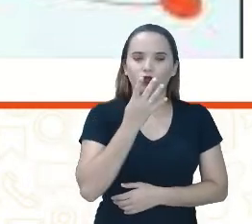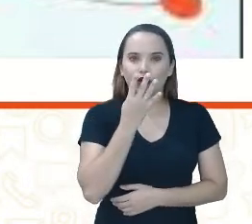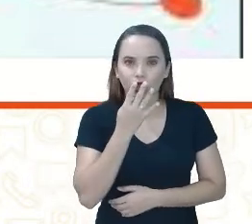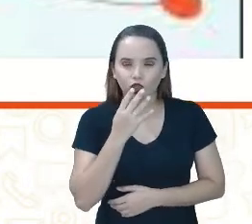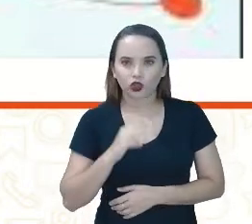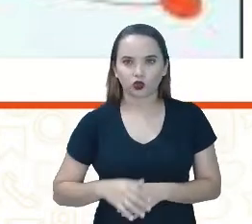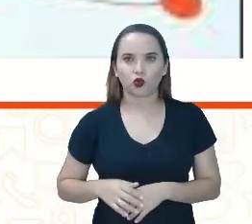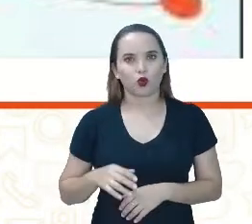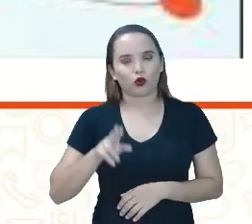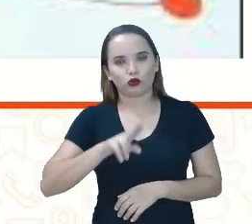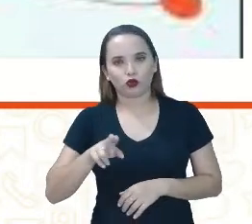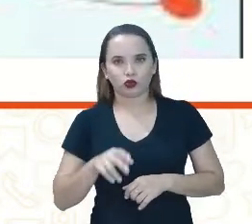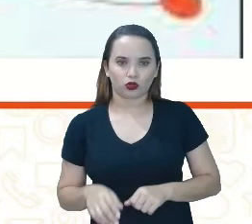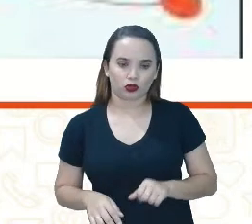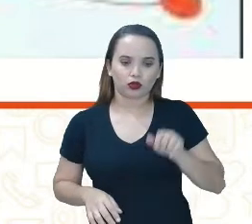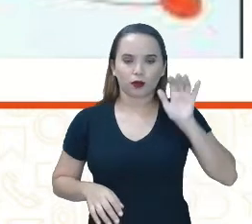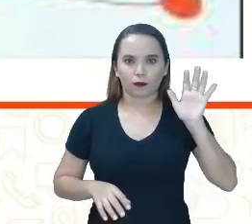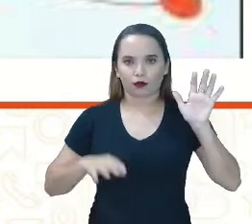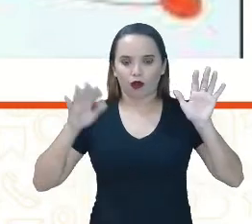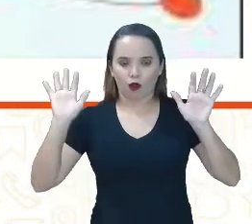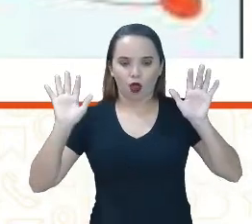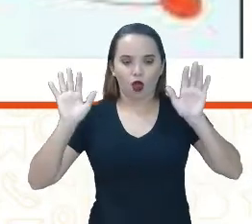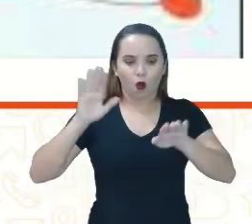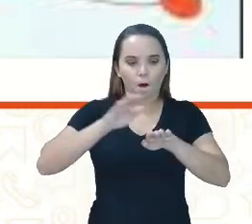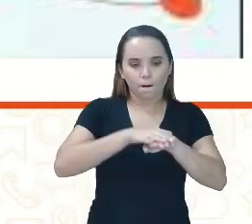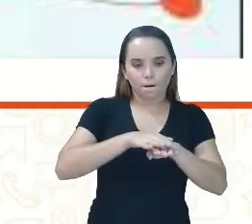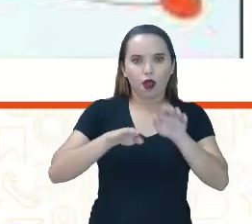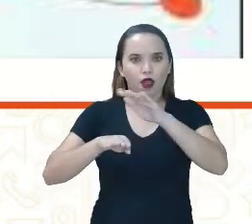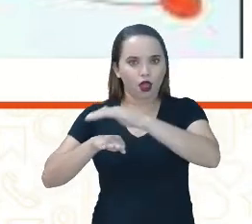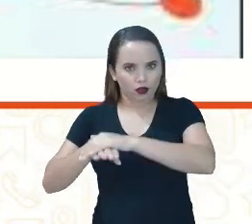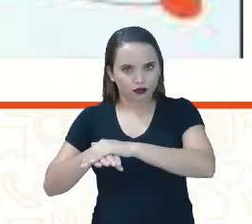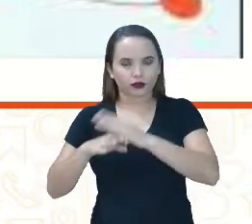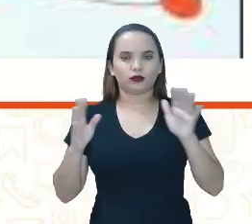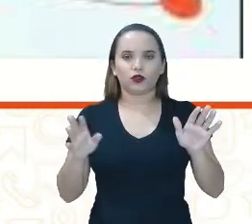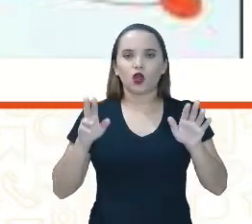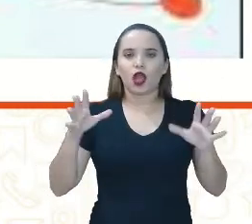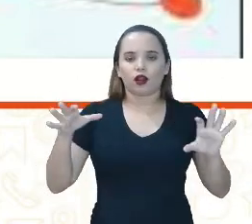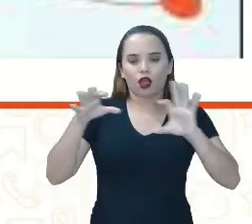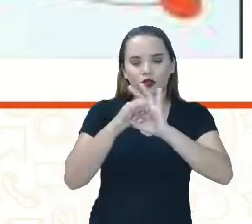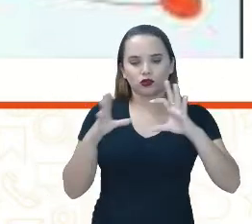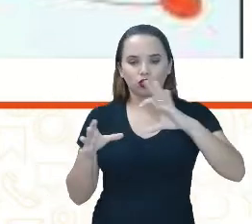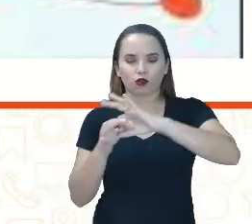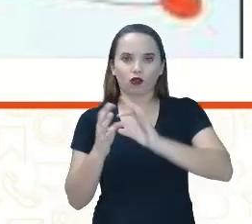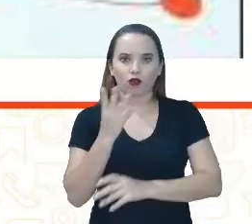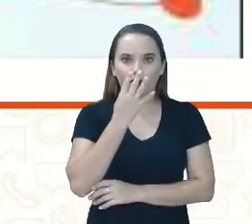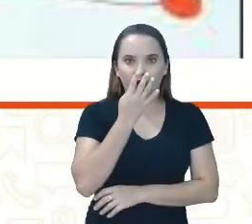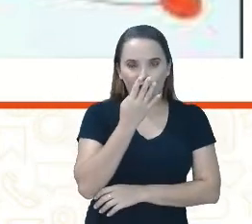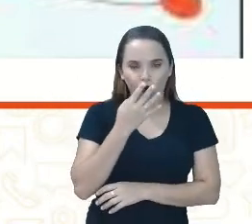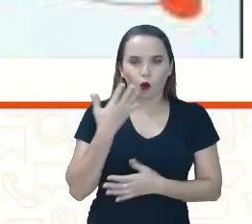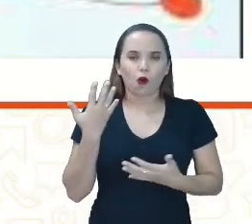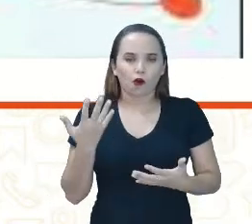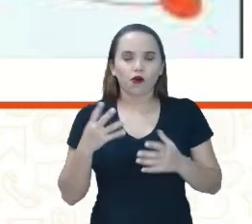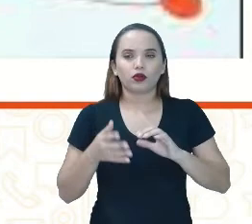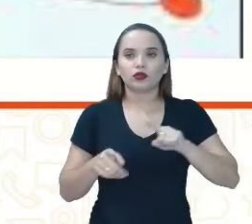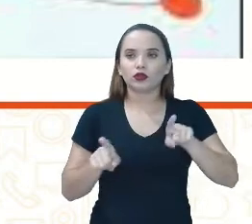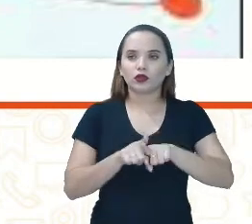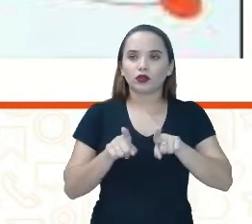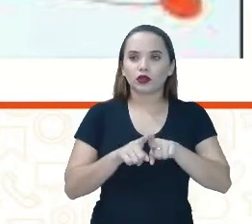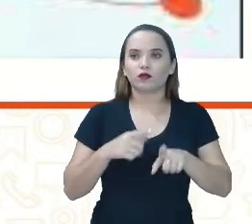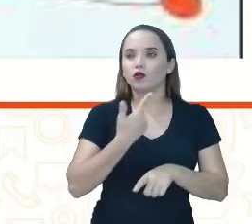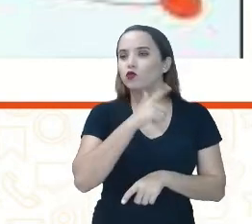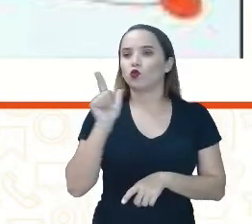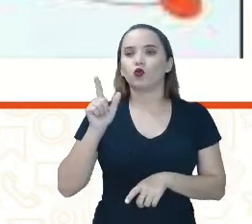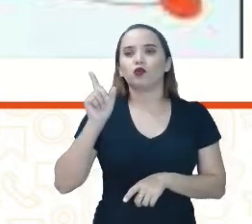Fazendo referência à mão direita, à mão esquerda, o pé direito, o pé esquerdo, e aí percebam que a gente está trazendo também